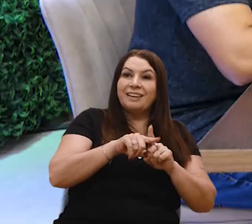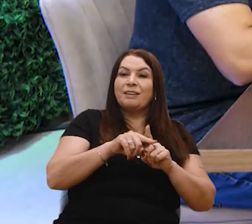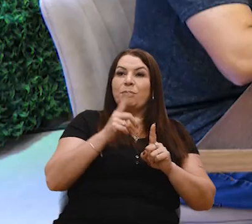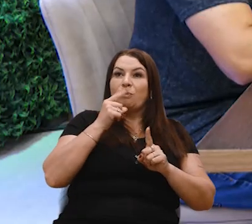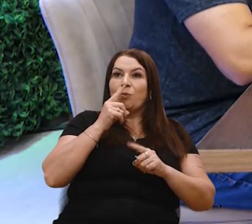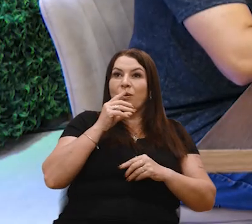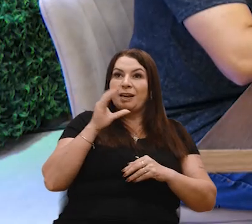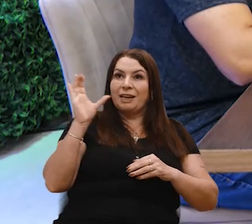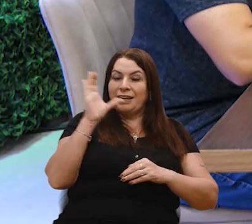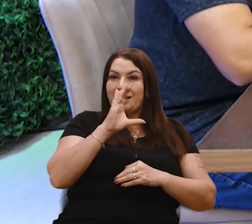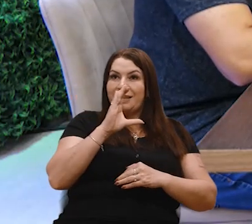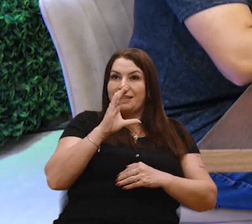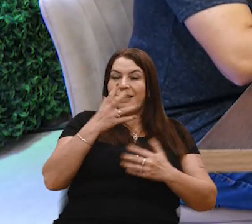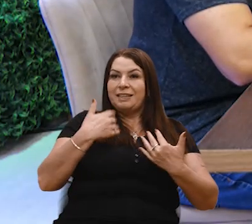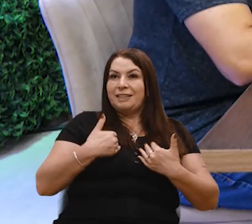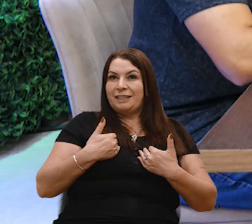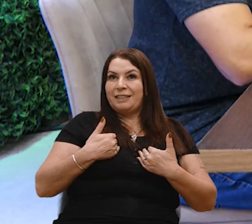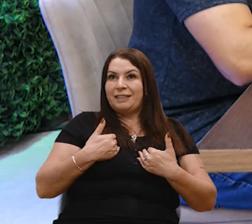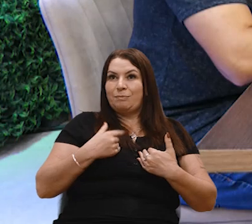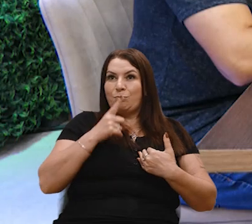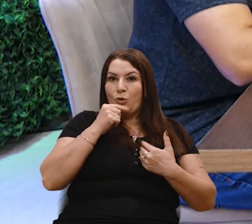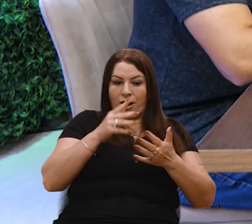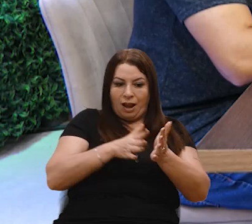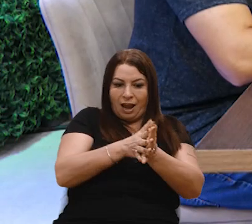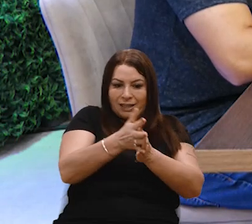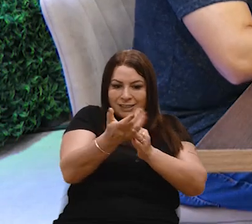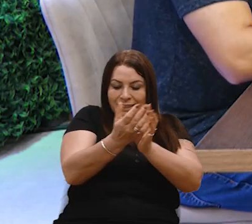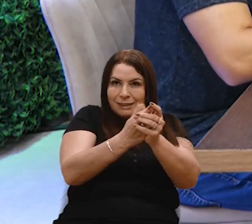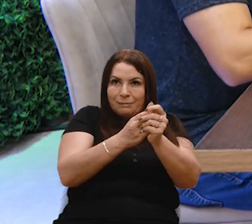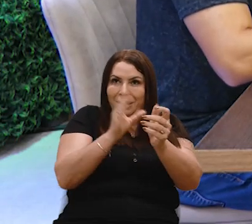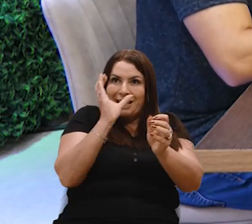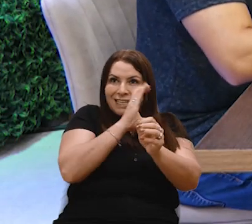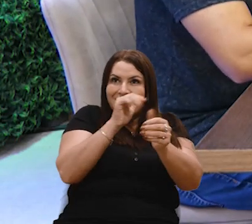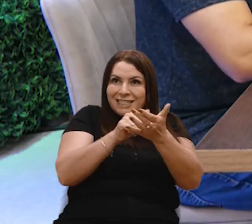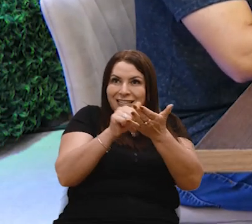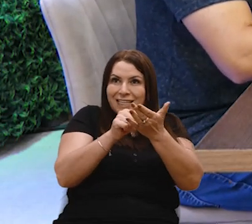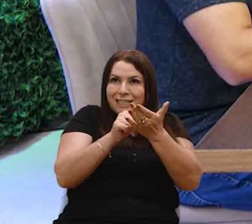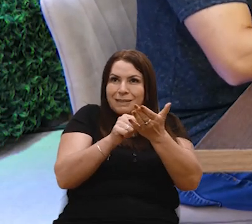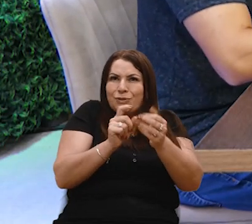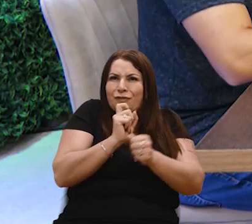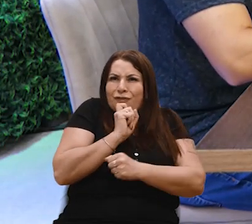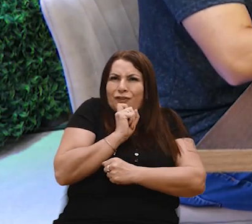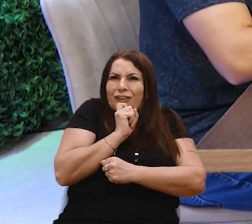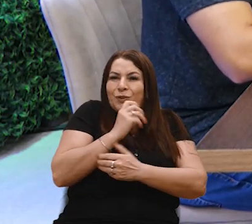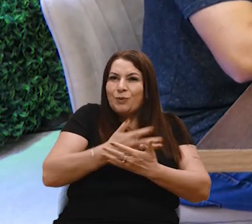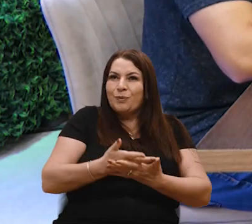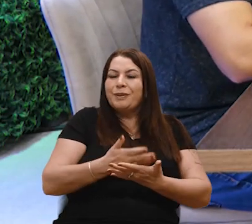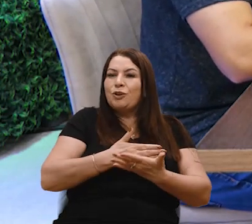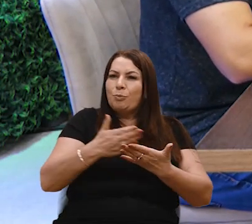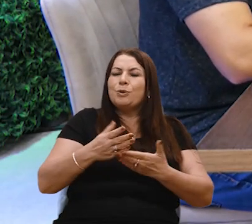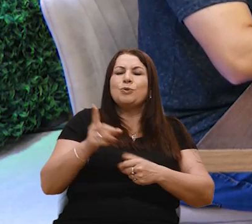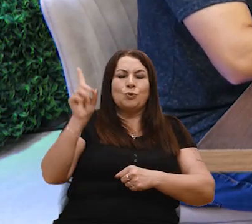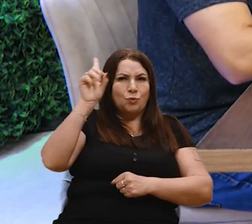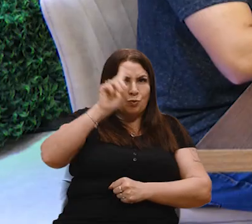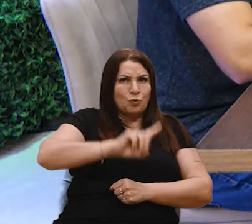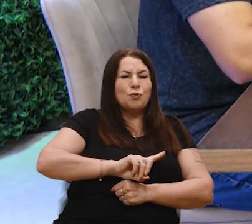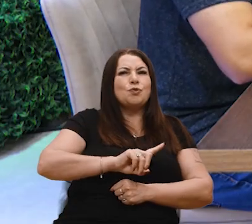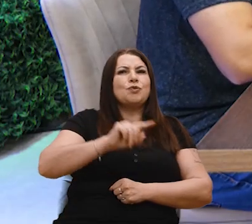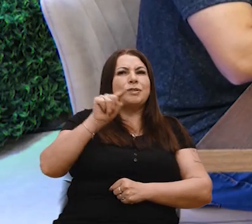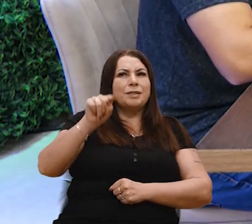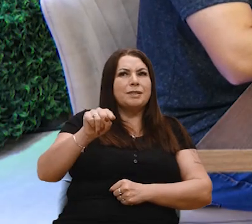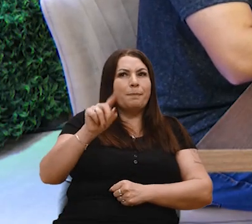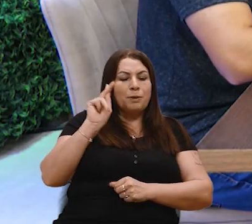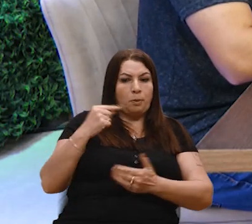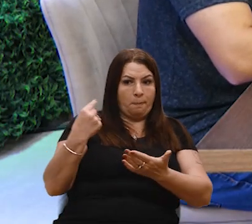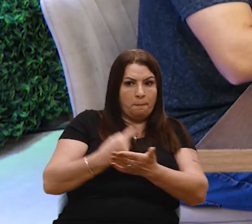Onde eu tive que pegar água quente e molhar as mãos para poder aquecer as mãos, porque estava muito frio. Então eu peguei dias